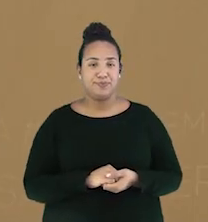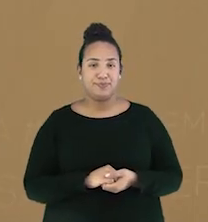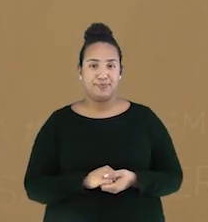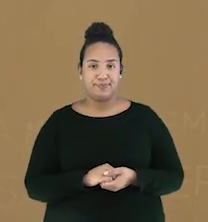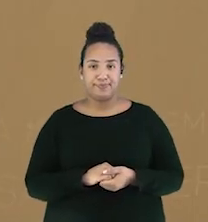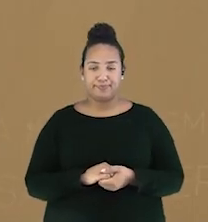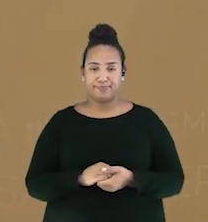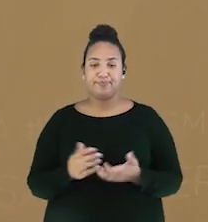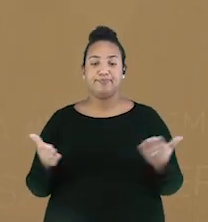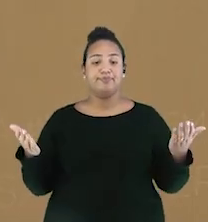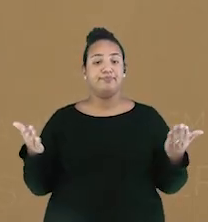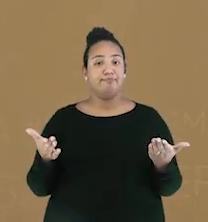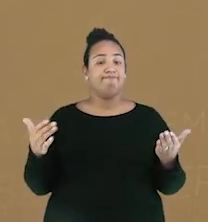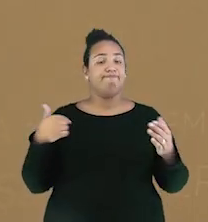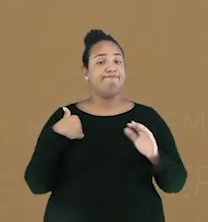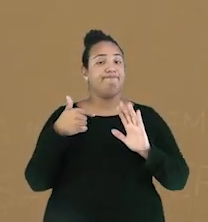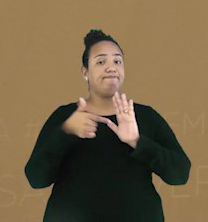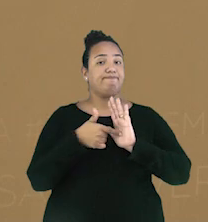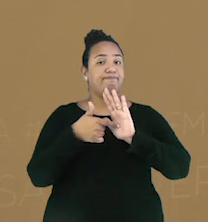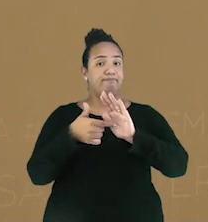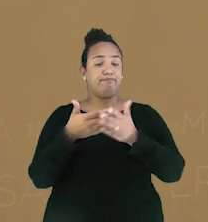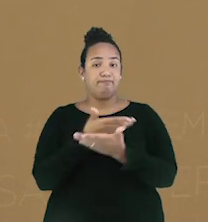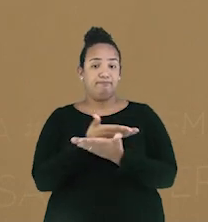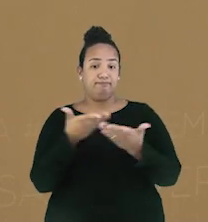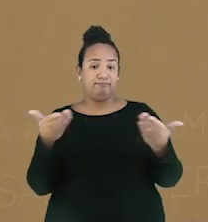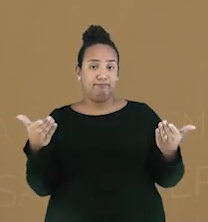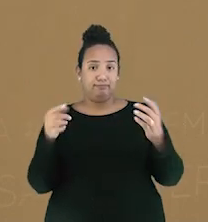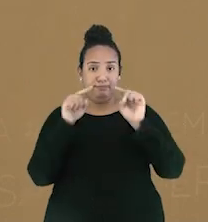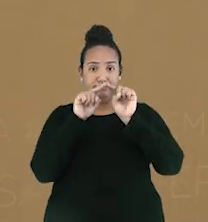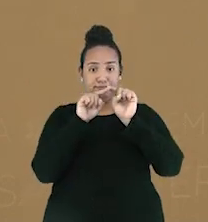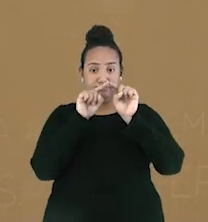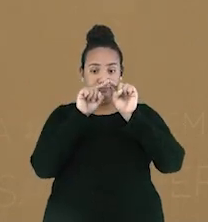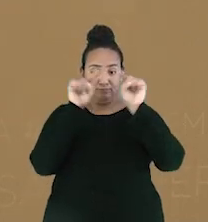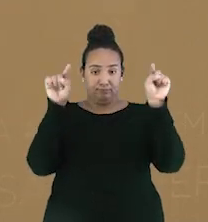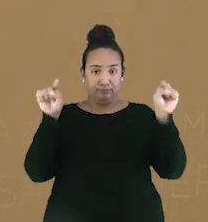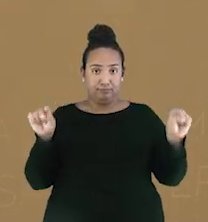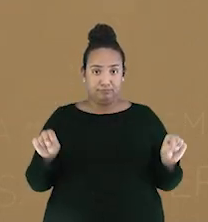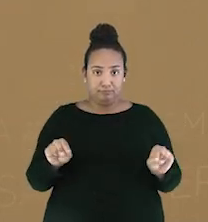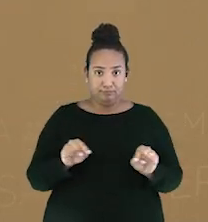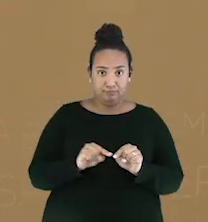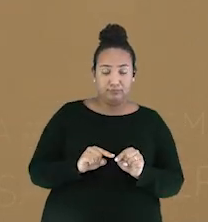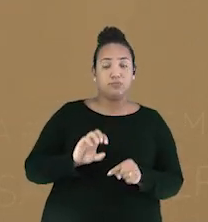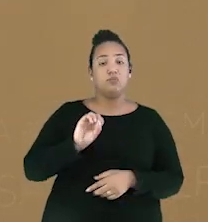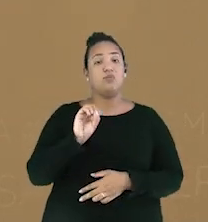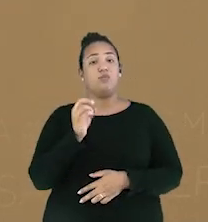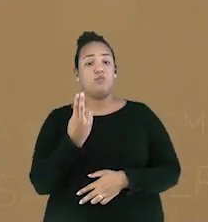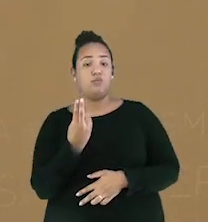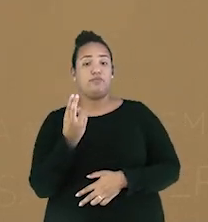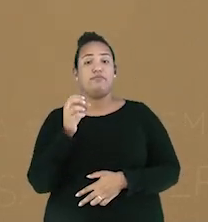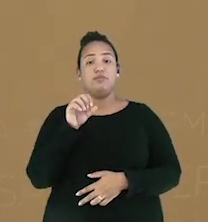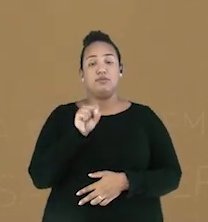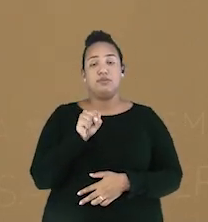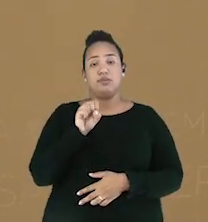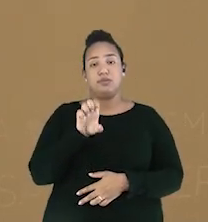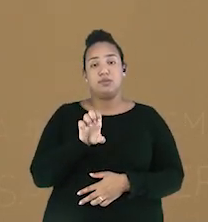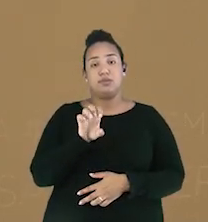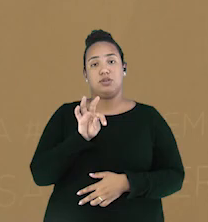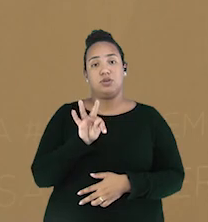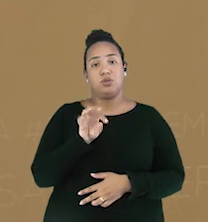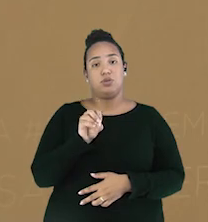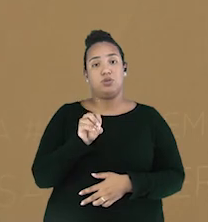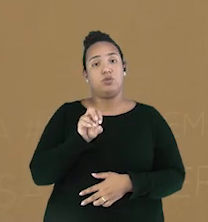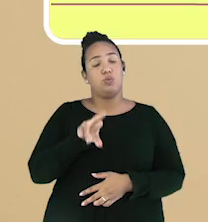Agora vou mostrar para vocês um gráfico circular ou de setor, conhecido também como gráfico